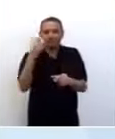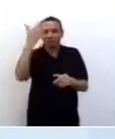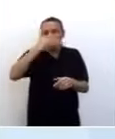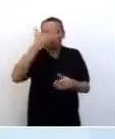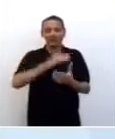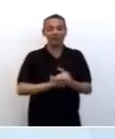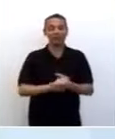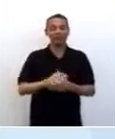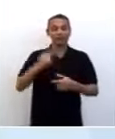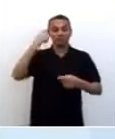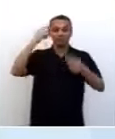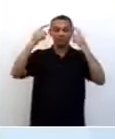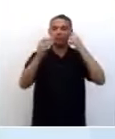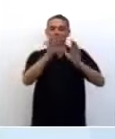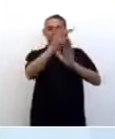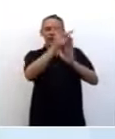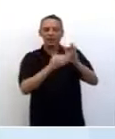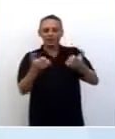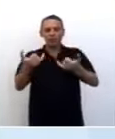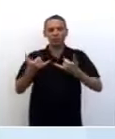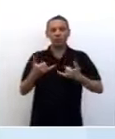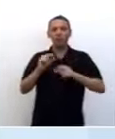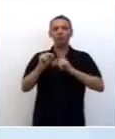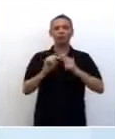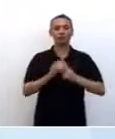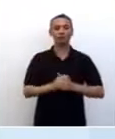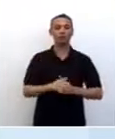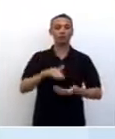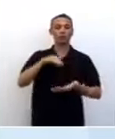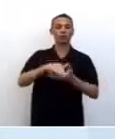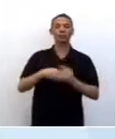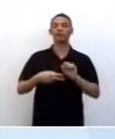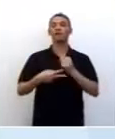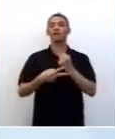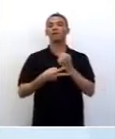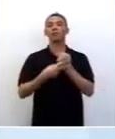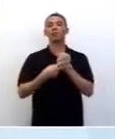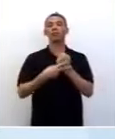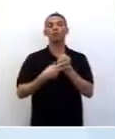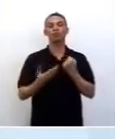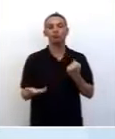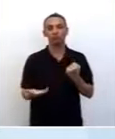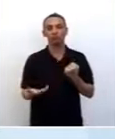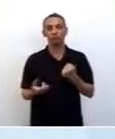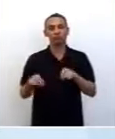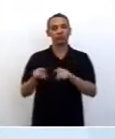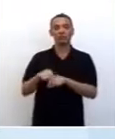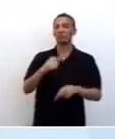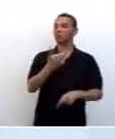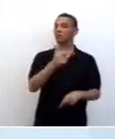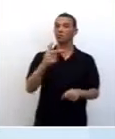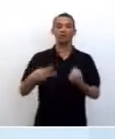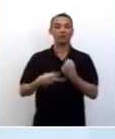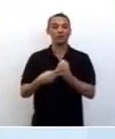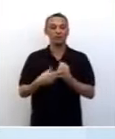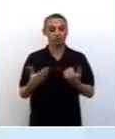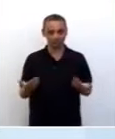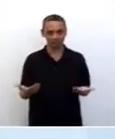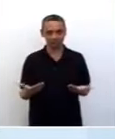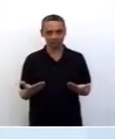as dicas que o texto vai dar para você. E por último, verbal and non-verbal clues, né? As questões aí verbais e não verbais.